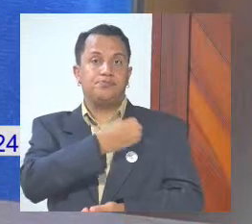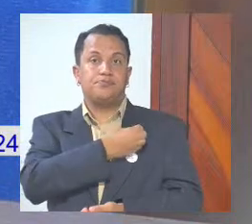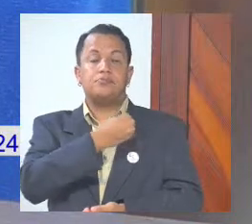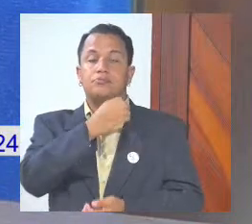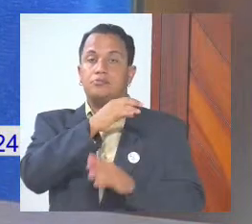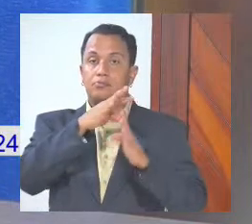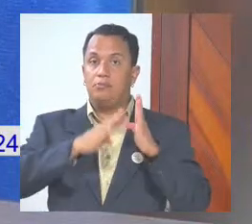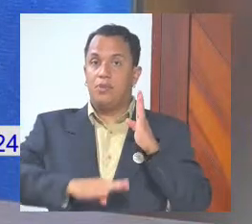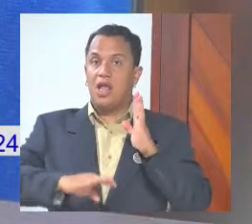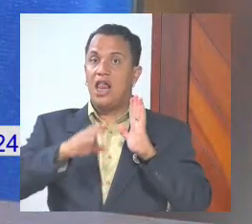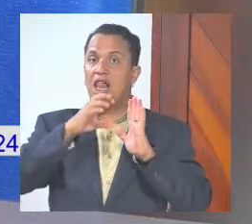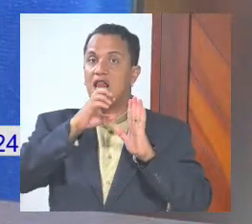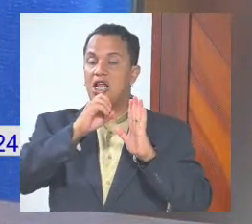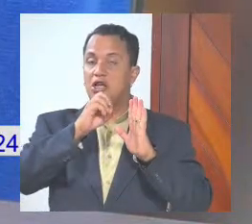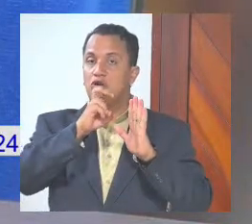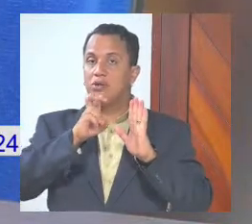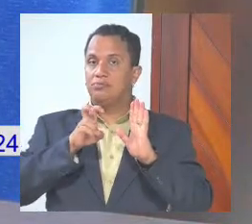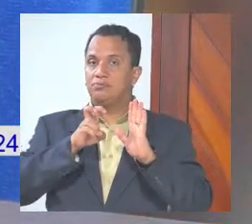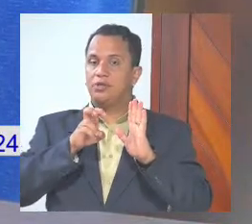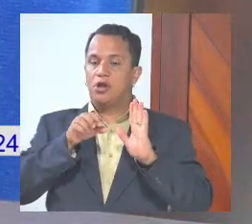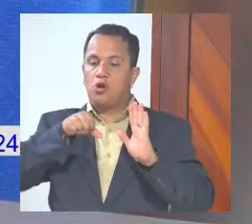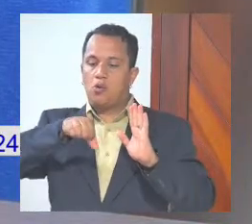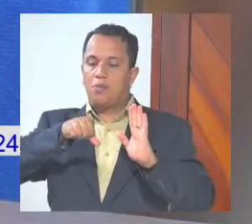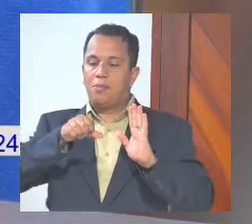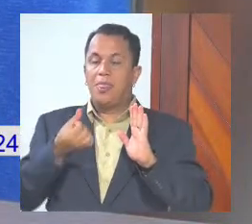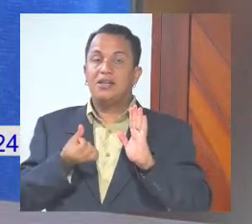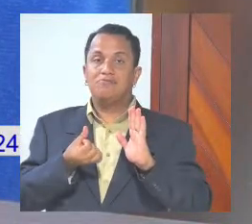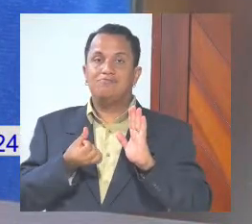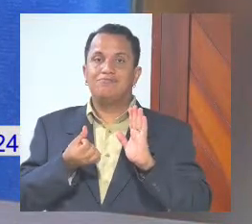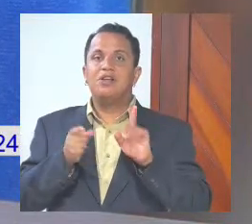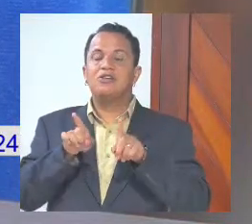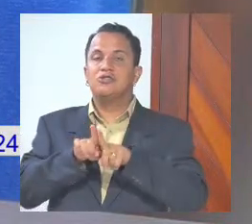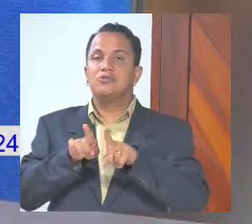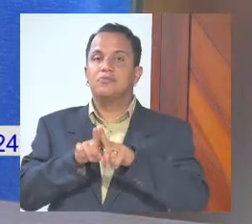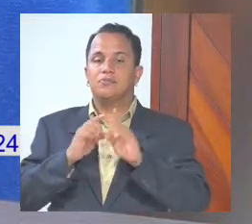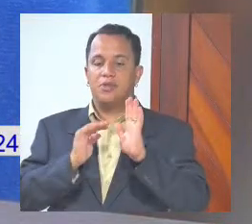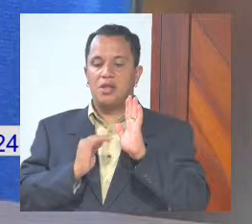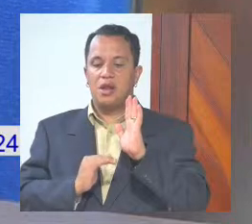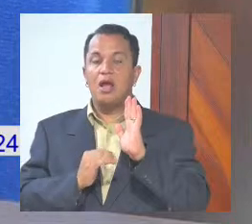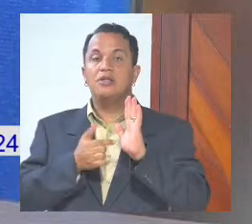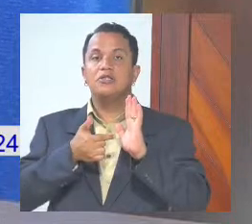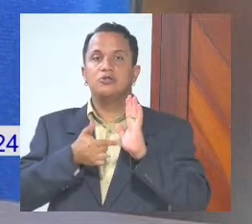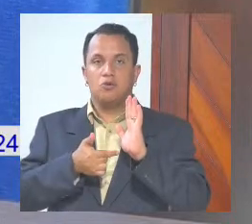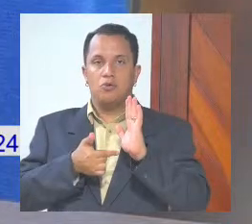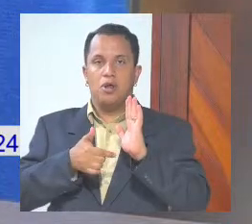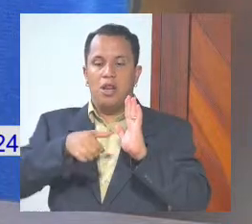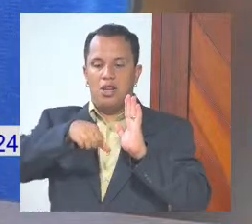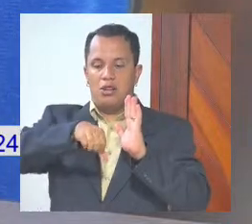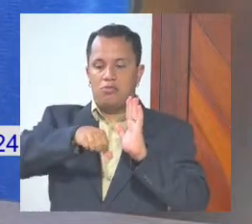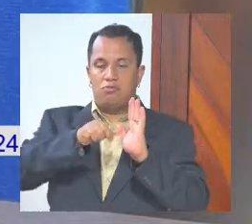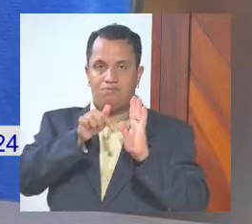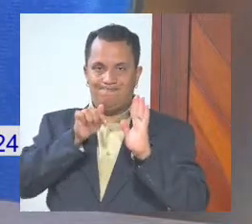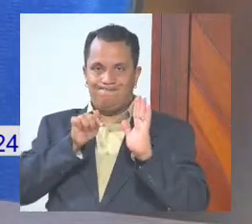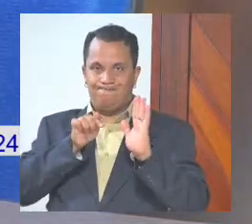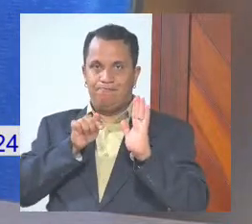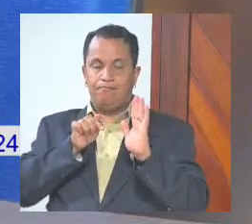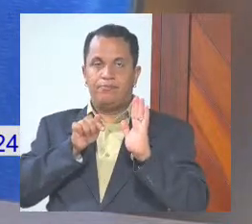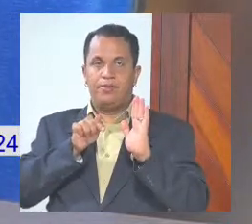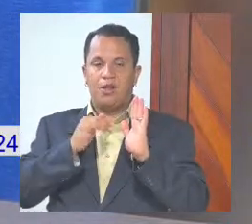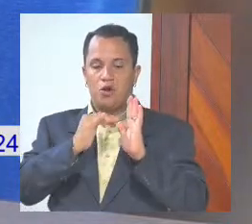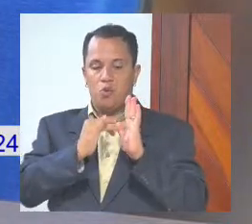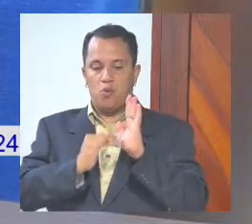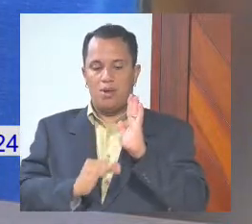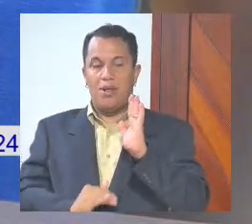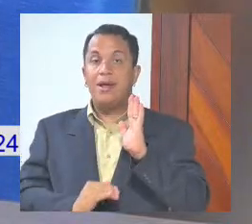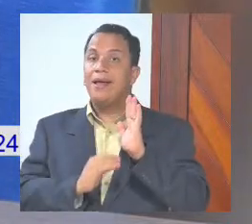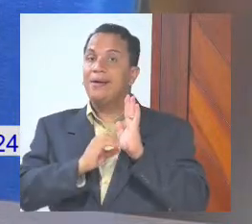5º do artigo 96 e parágrafo 2º do artigo 97 da resolução